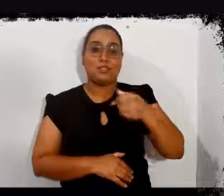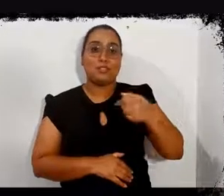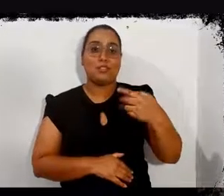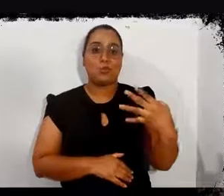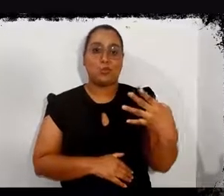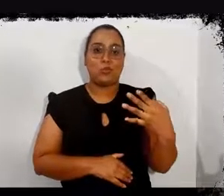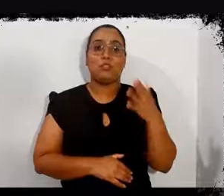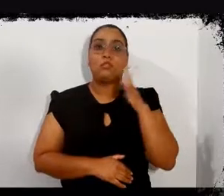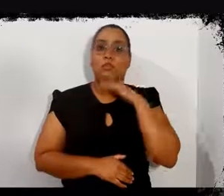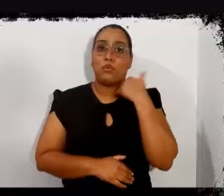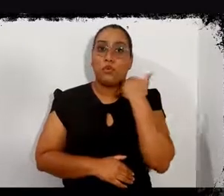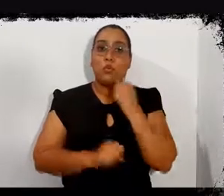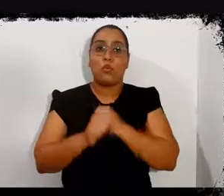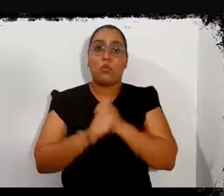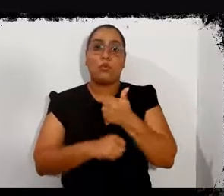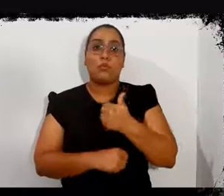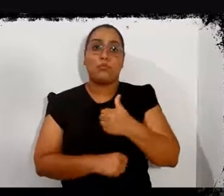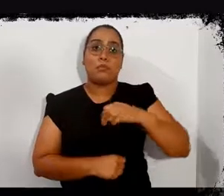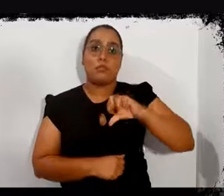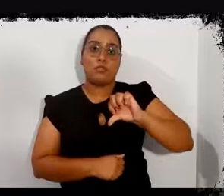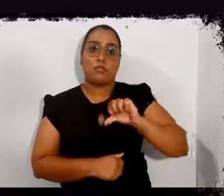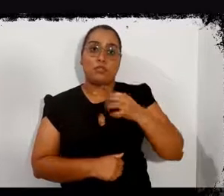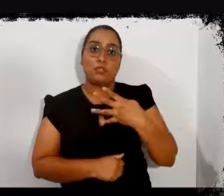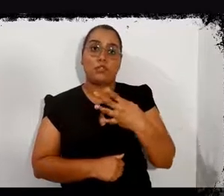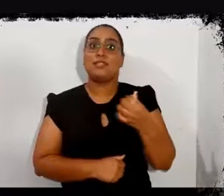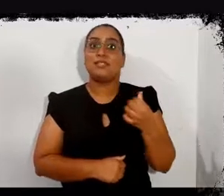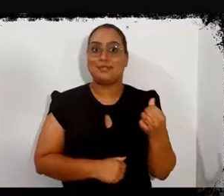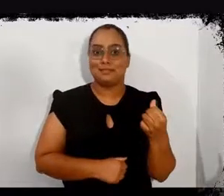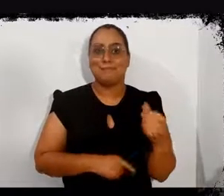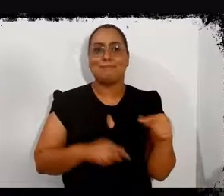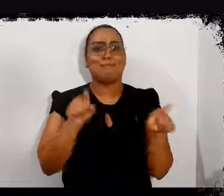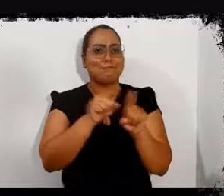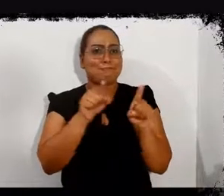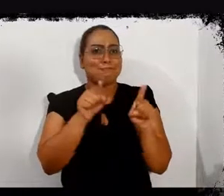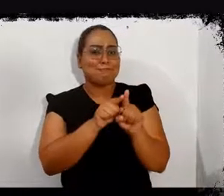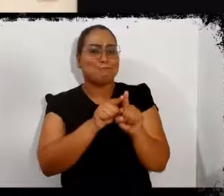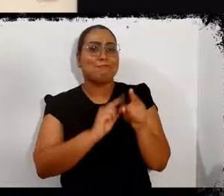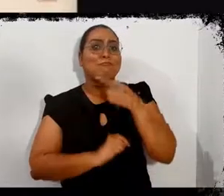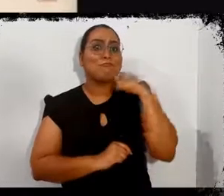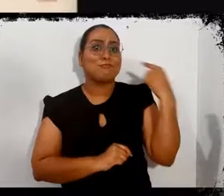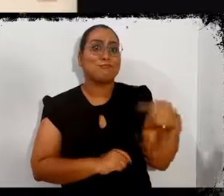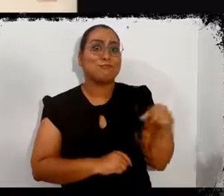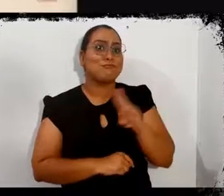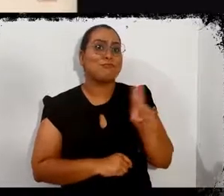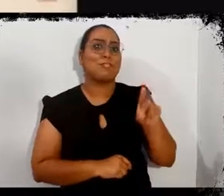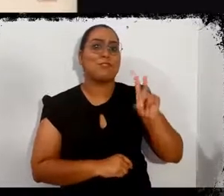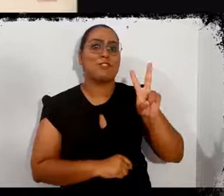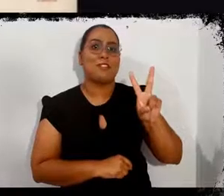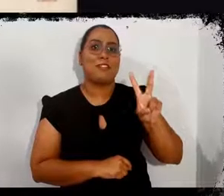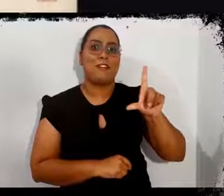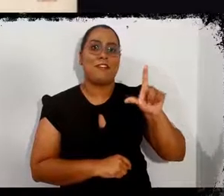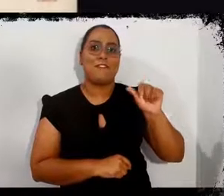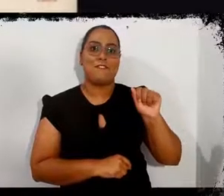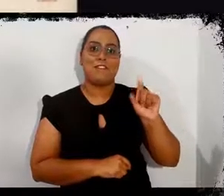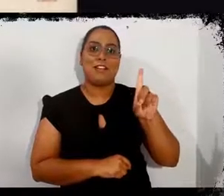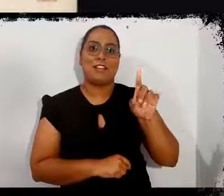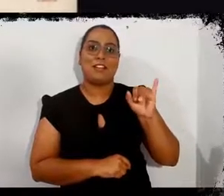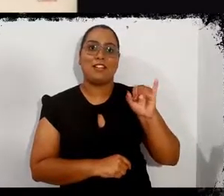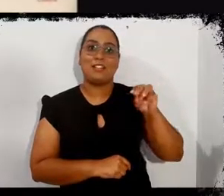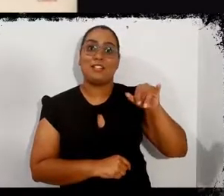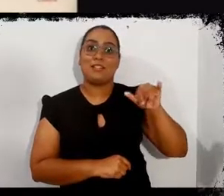1970. O livro mais conhecido de Jolles chama-se Formas Simples.